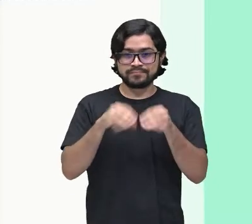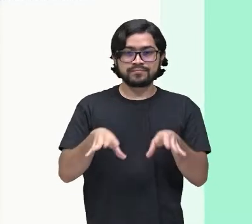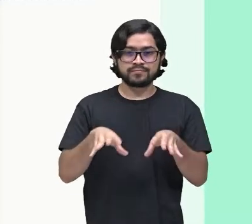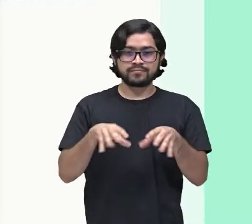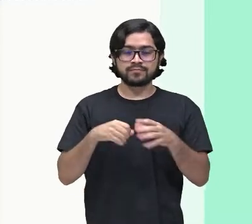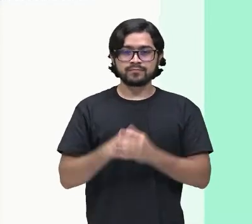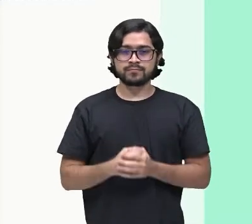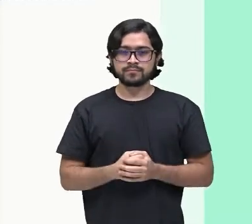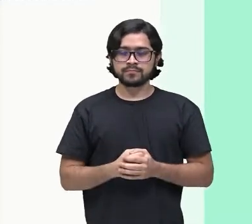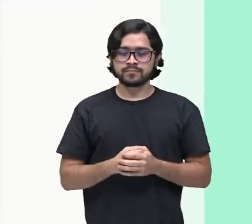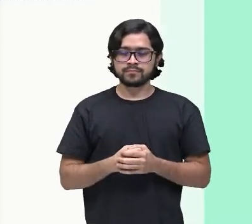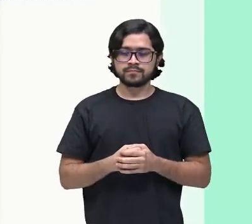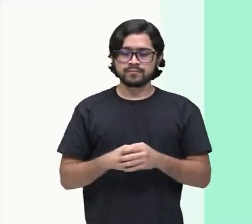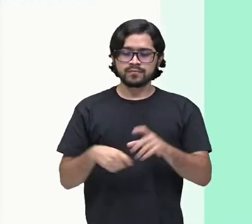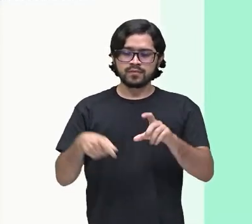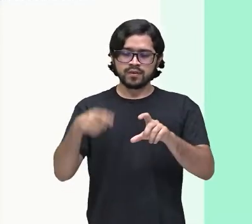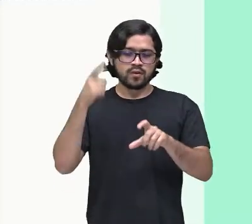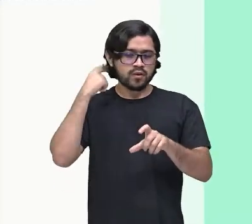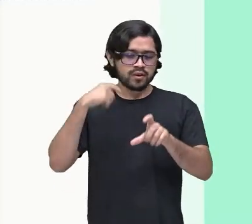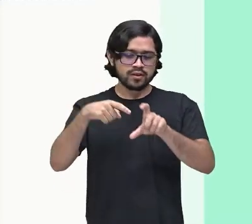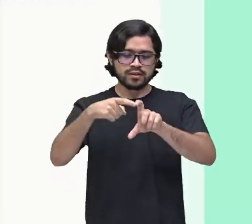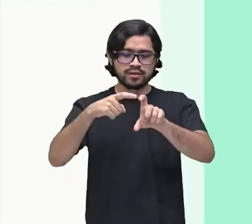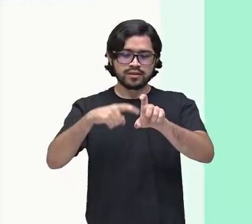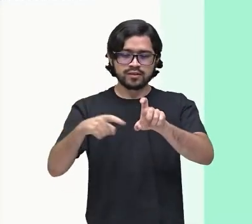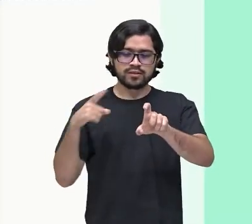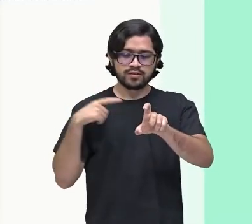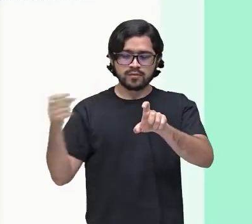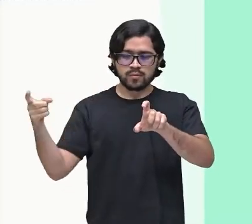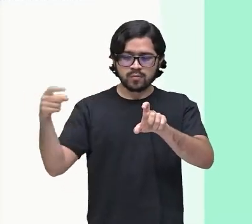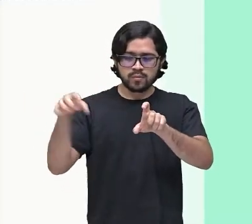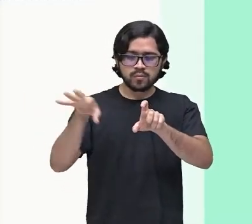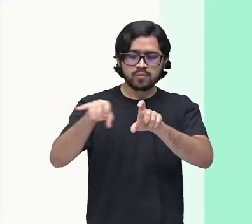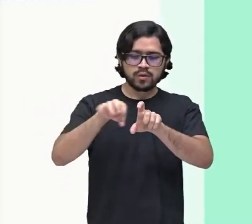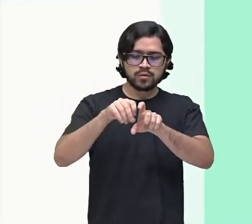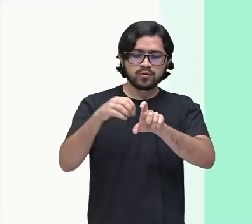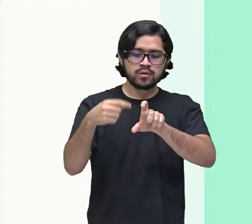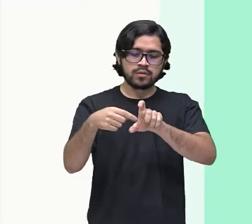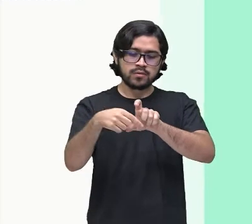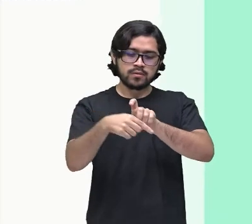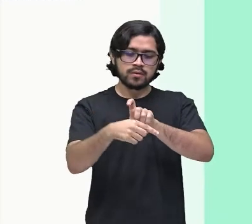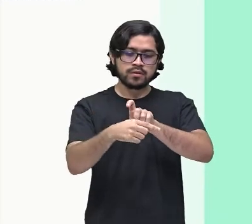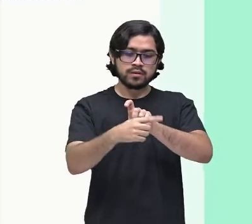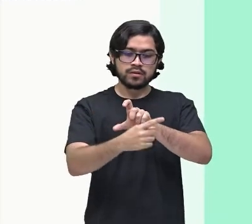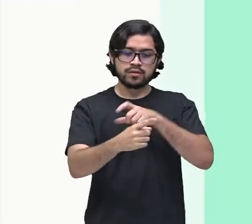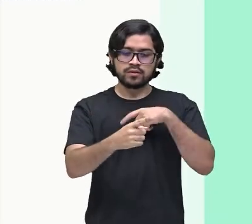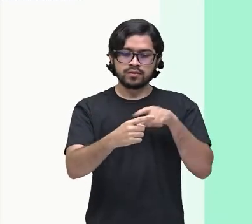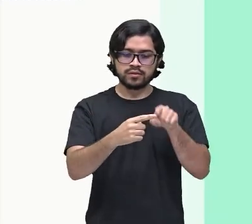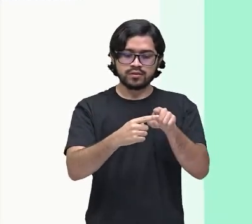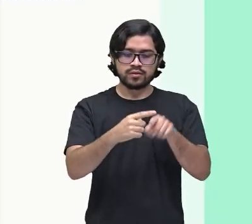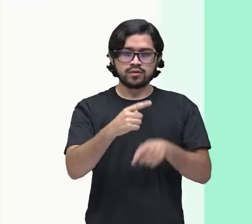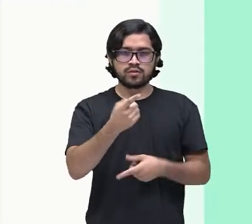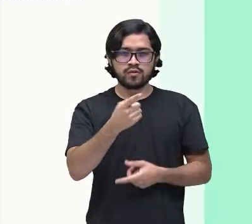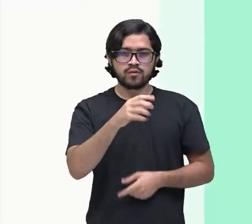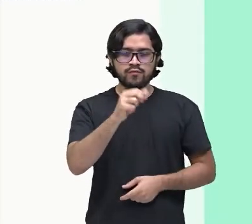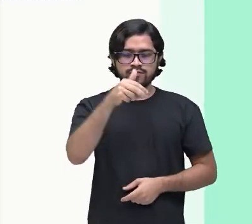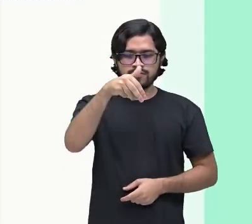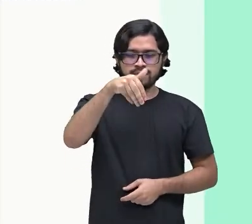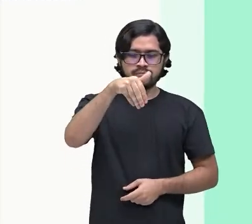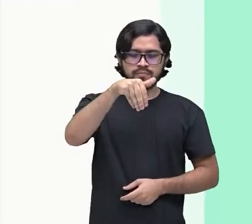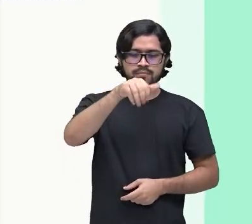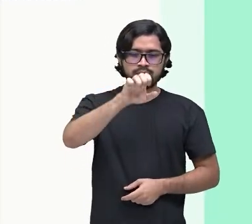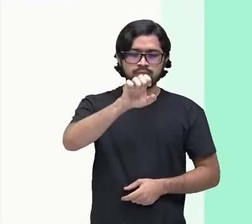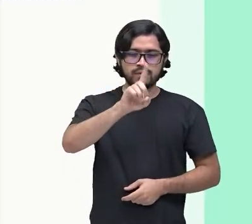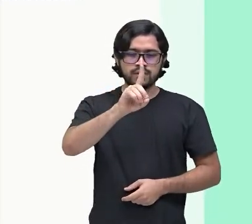tímpano, vão alcançar uma parte do nosso ouvido que é chamada de ouvido médio. E aqui no ouvido médio que nós encontramos